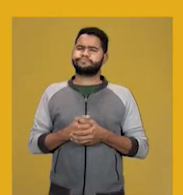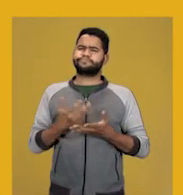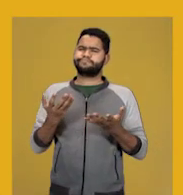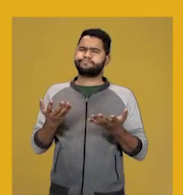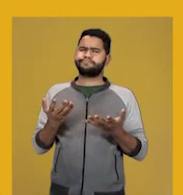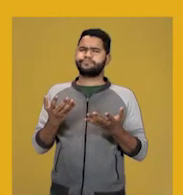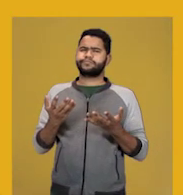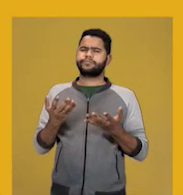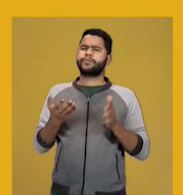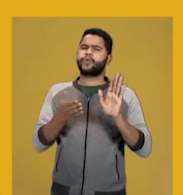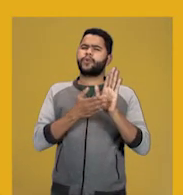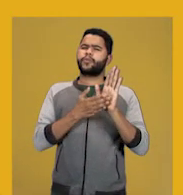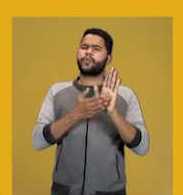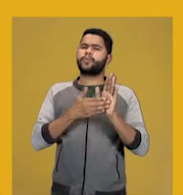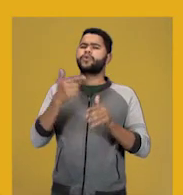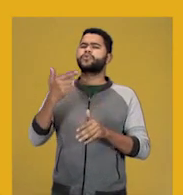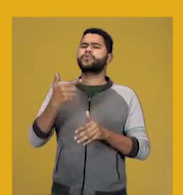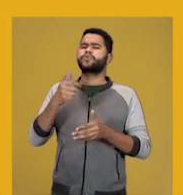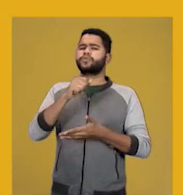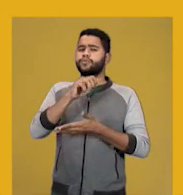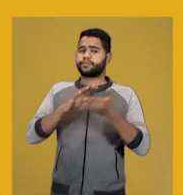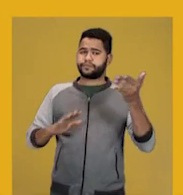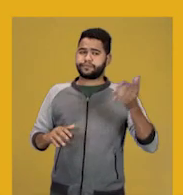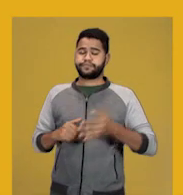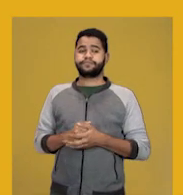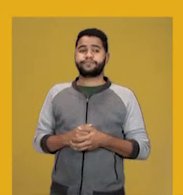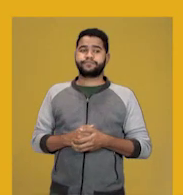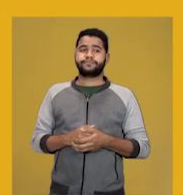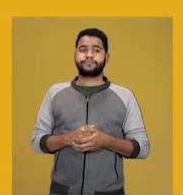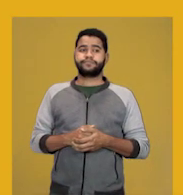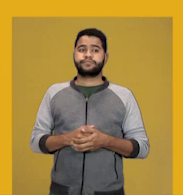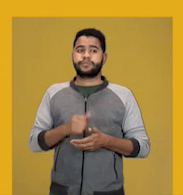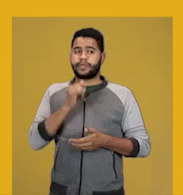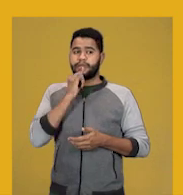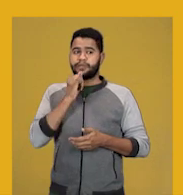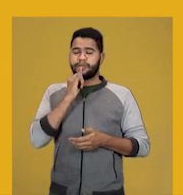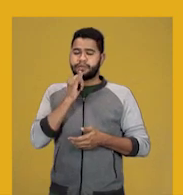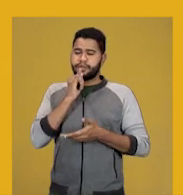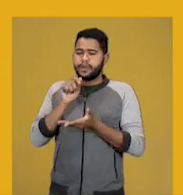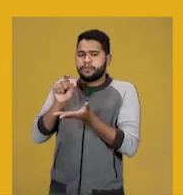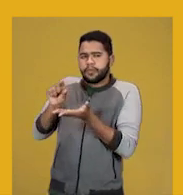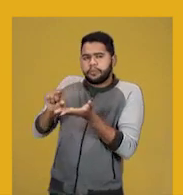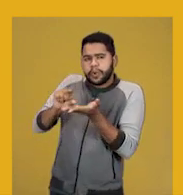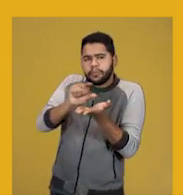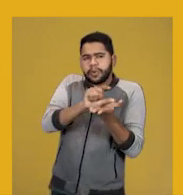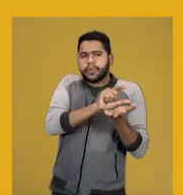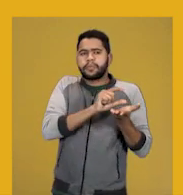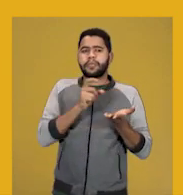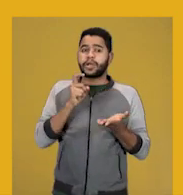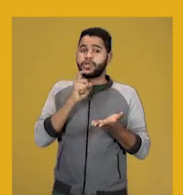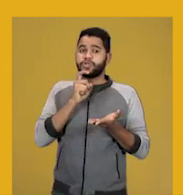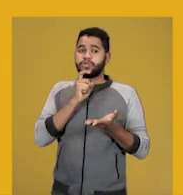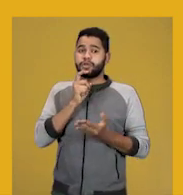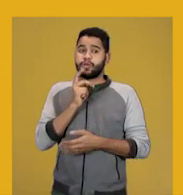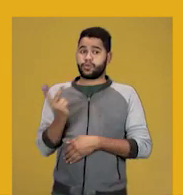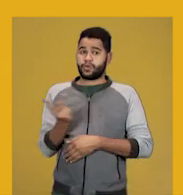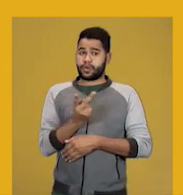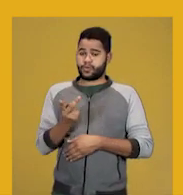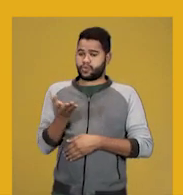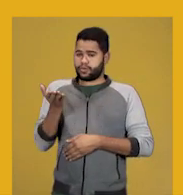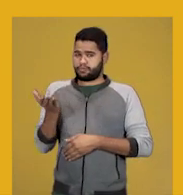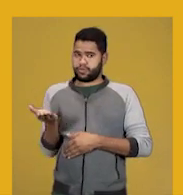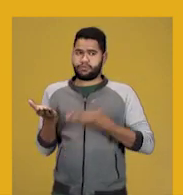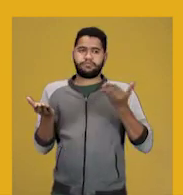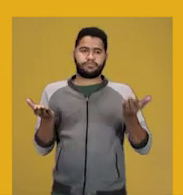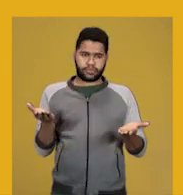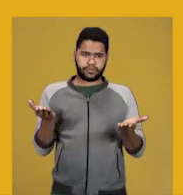Intrigado, ele propõe uma segunda atividade, em que coloca um cubo de gelo sobre cada uma das bandejas que estão em